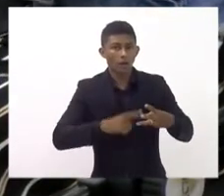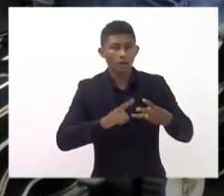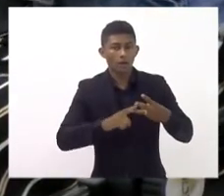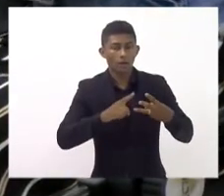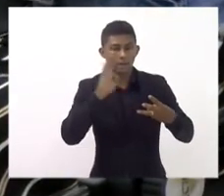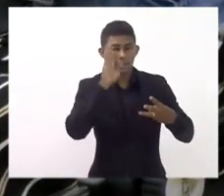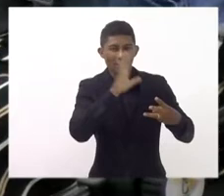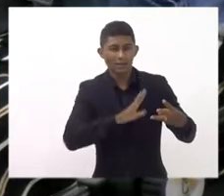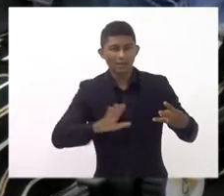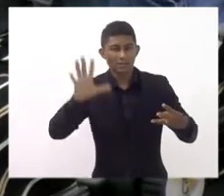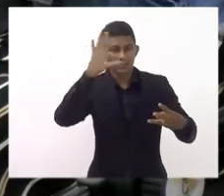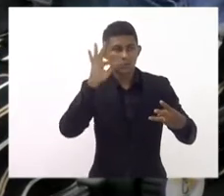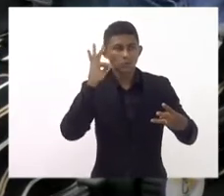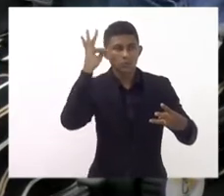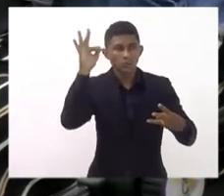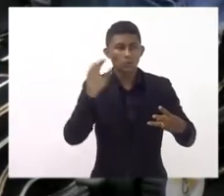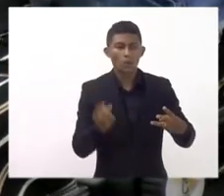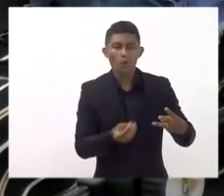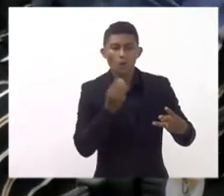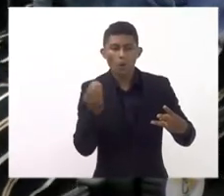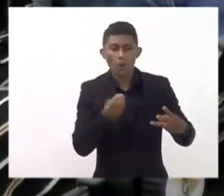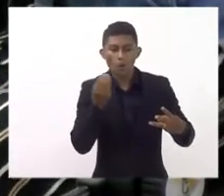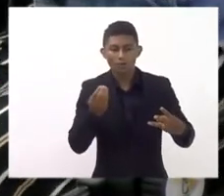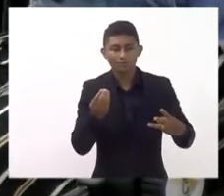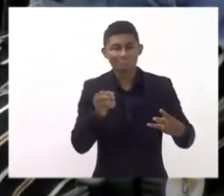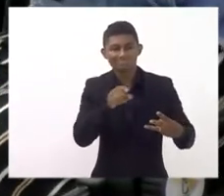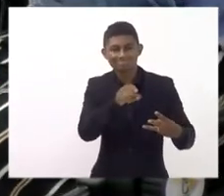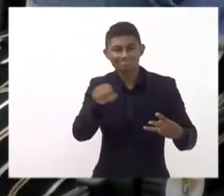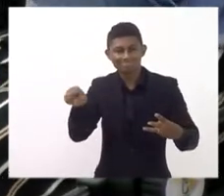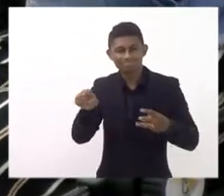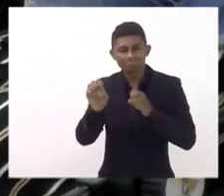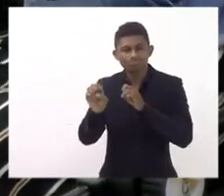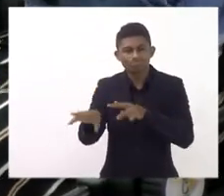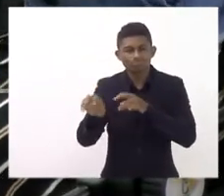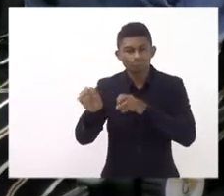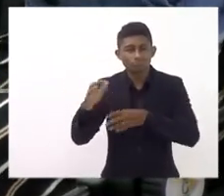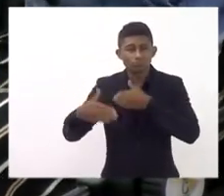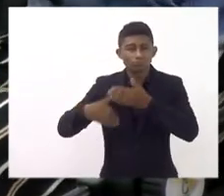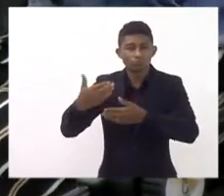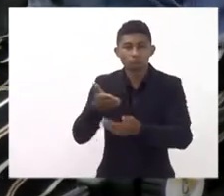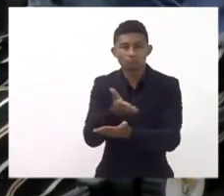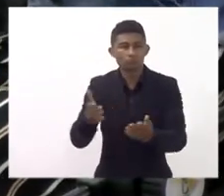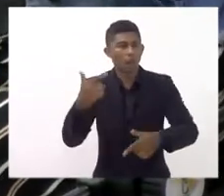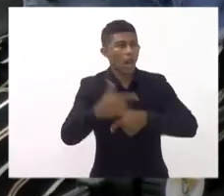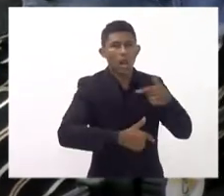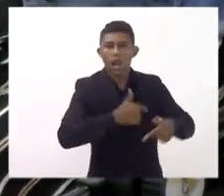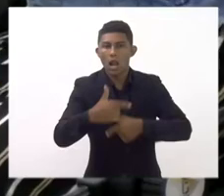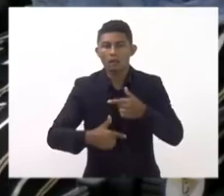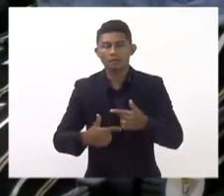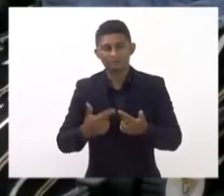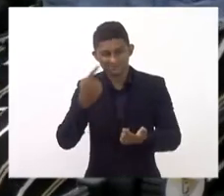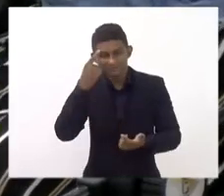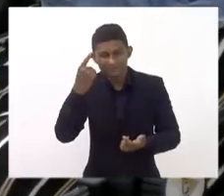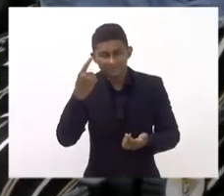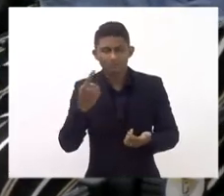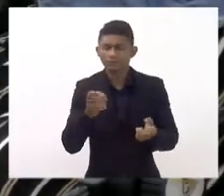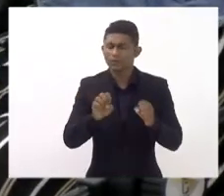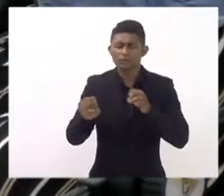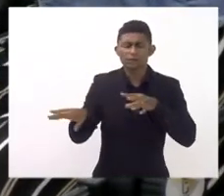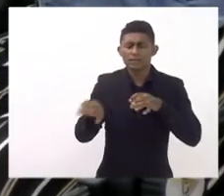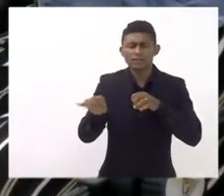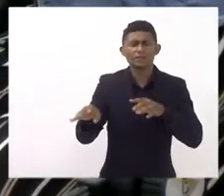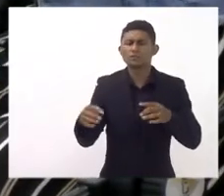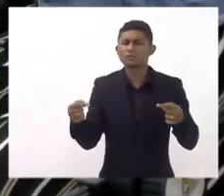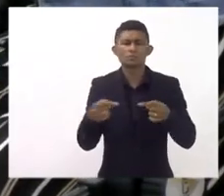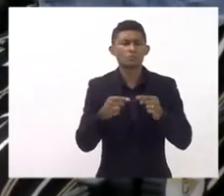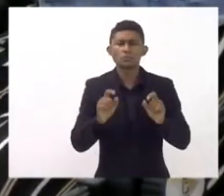a educação, como bem colocou a pró-reitora, não é apenas ter escolas, mas sim dar